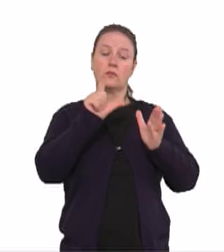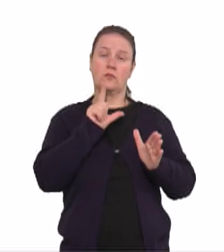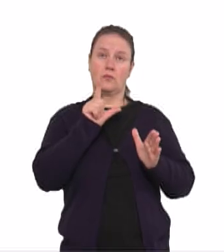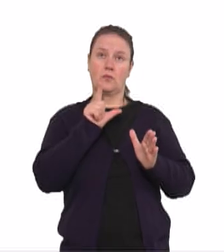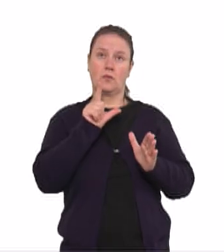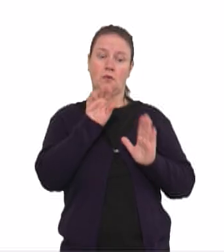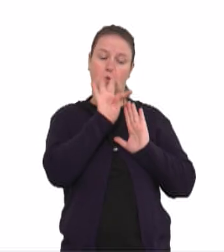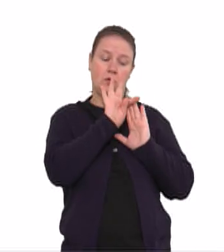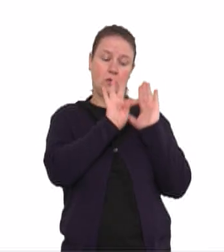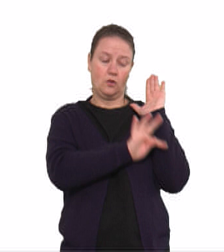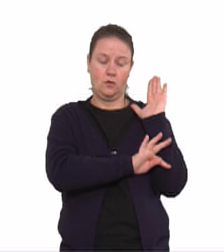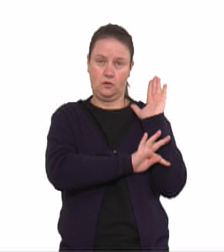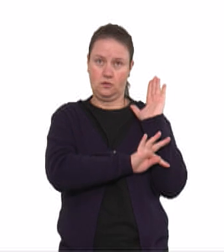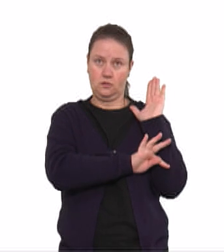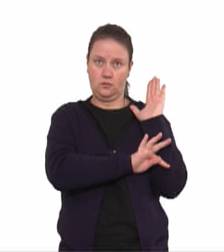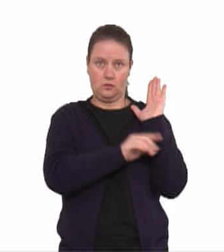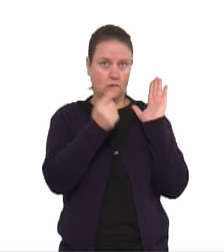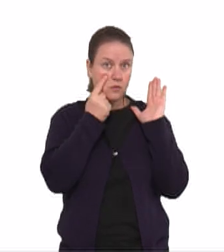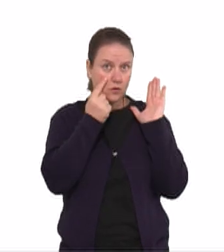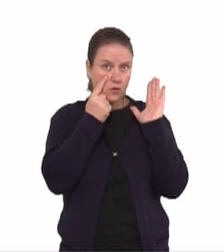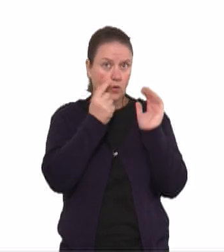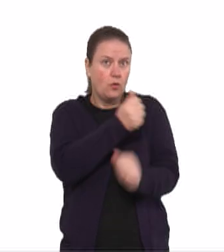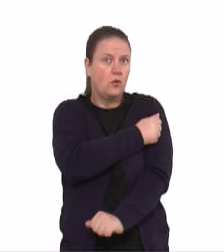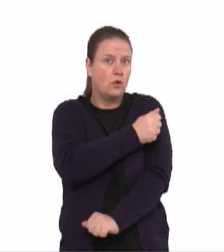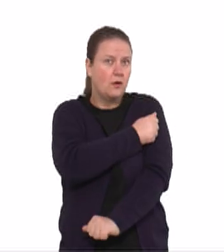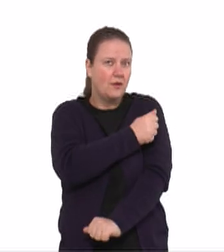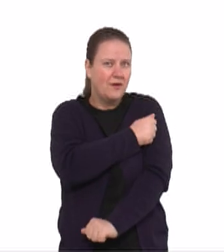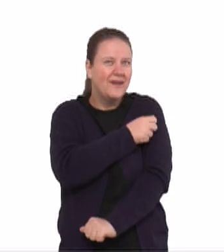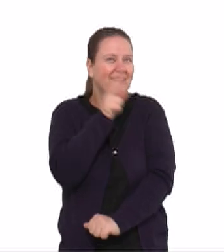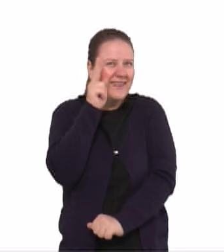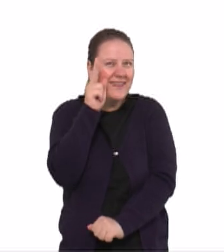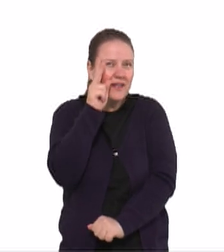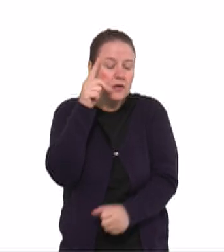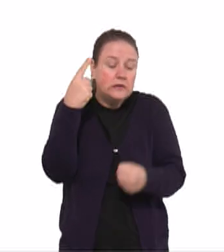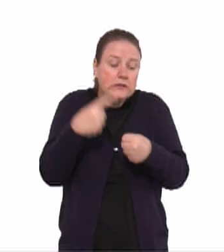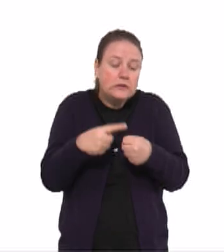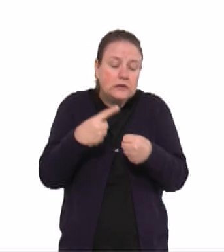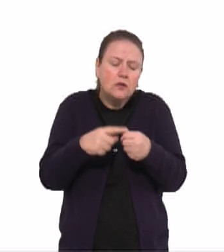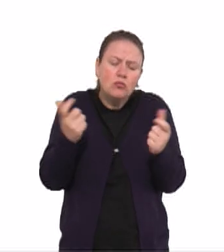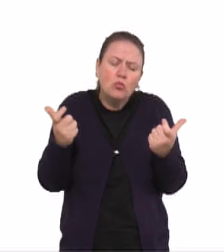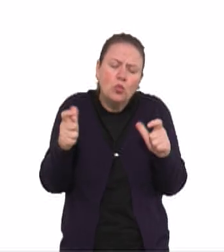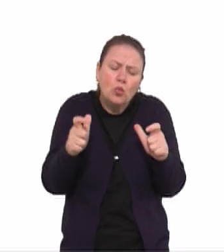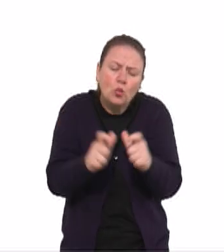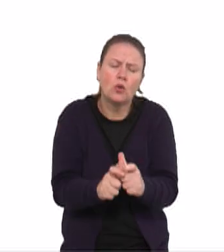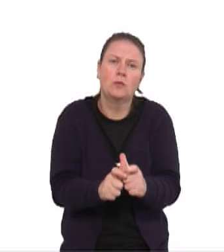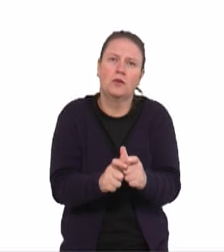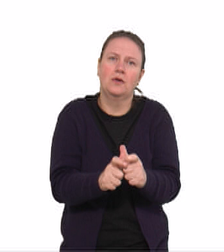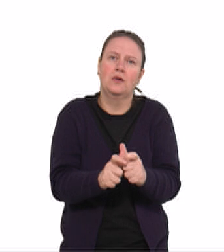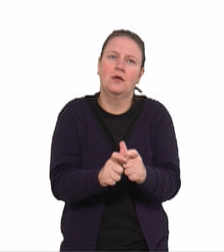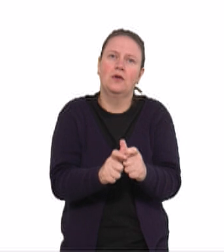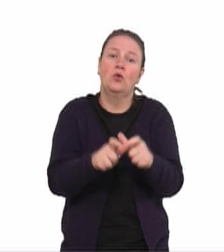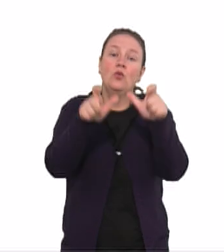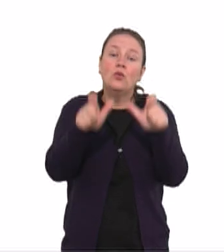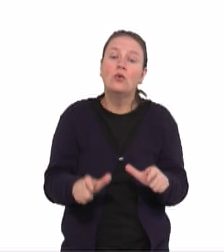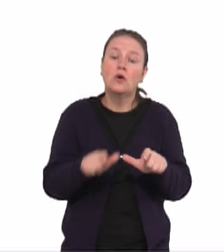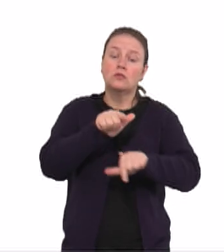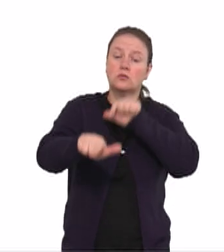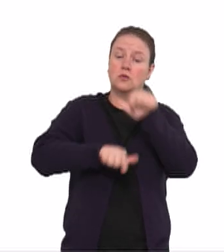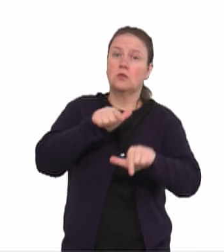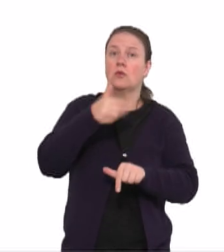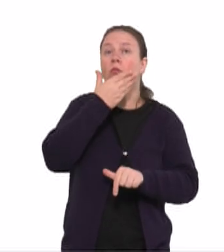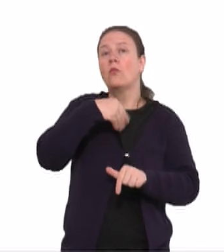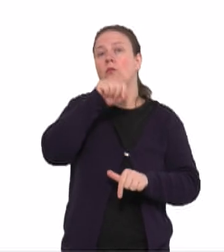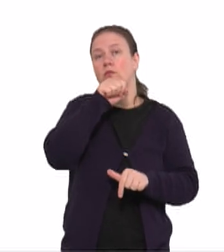olha como é que o aluno fez, olha como é que o Leonardo fez. Pequena cidade, local de trabalho do pai, onde ele se ia ao jornal. Depois da mudança,